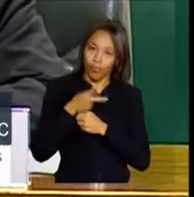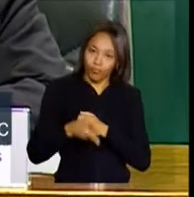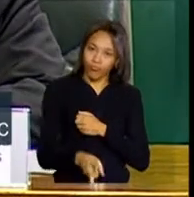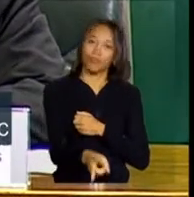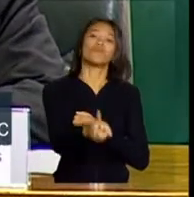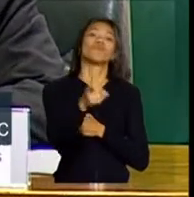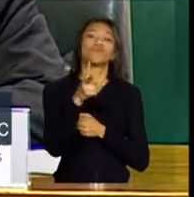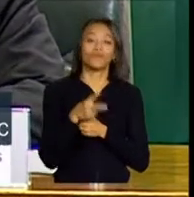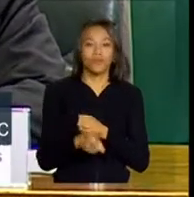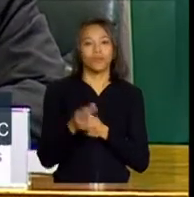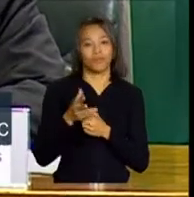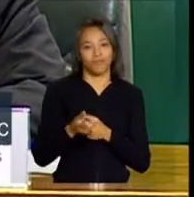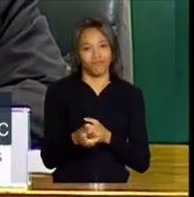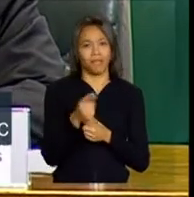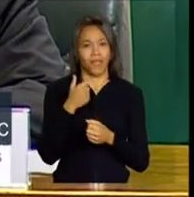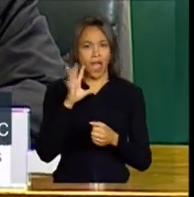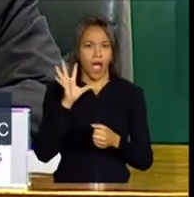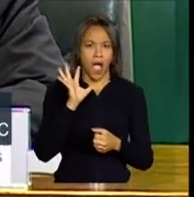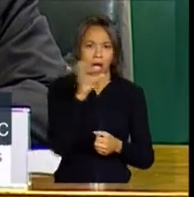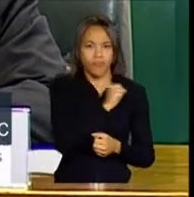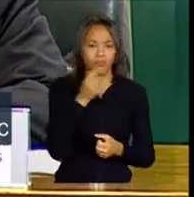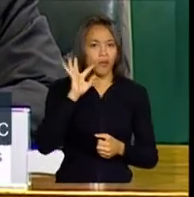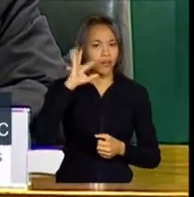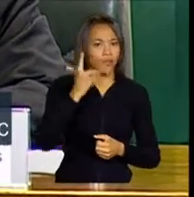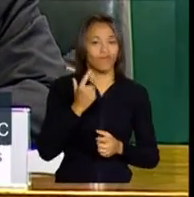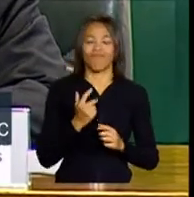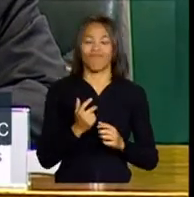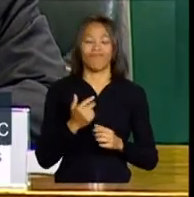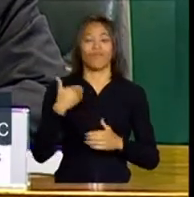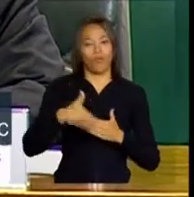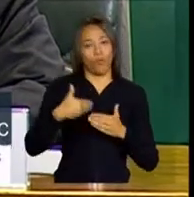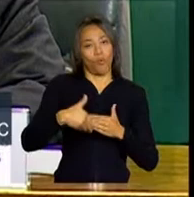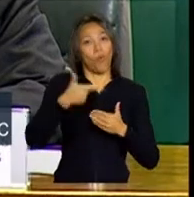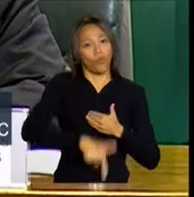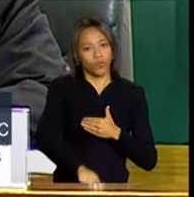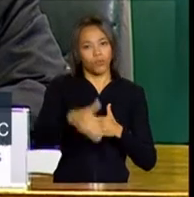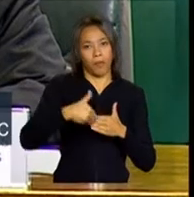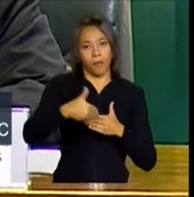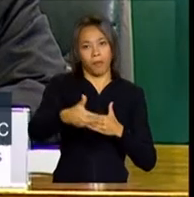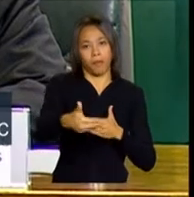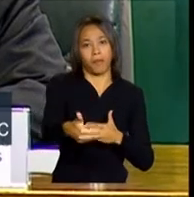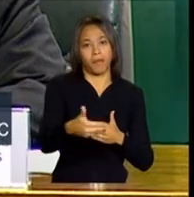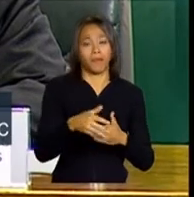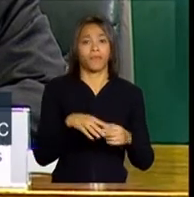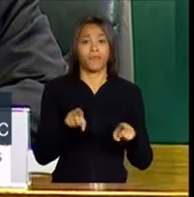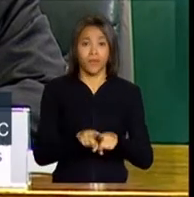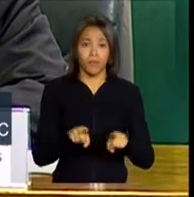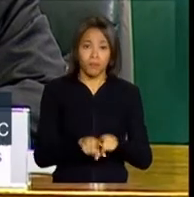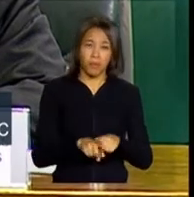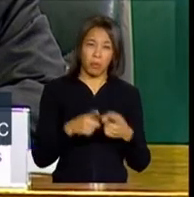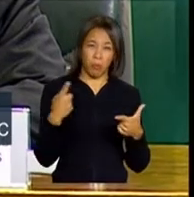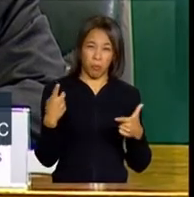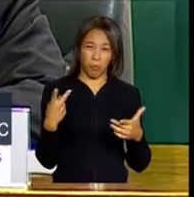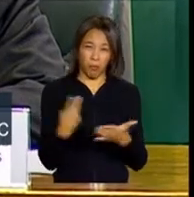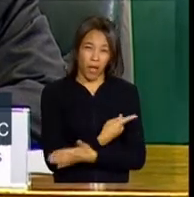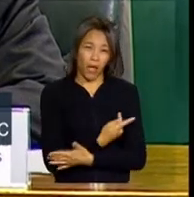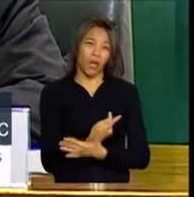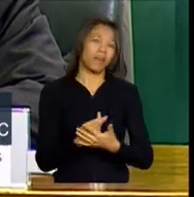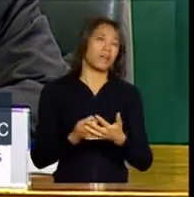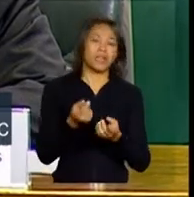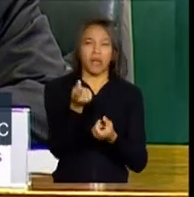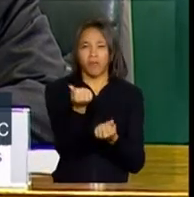perspectivas de superação do curto prazo permanecem significativos os riscos de deterioração do ambiente econômico